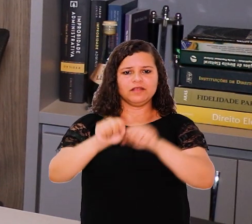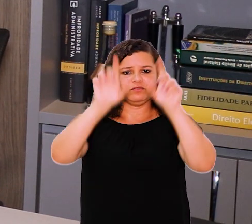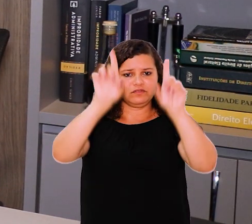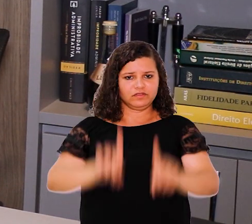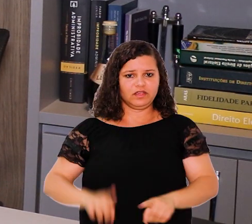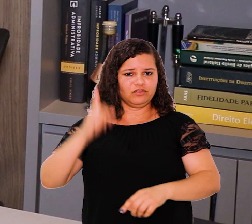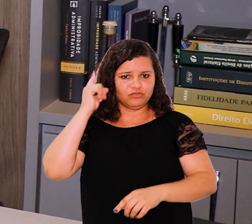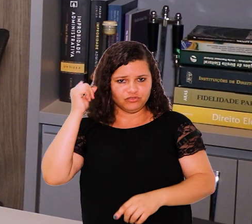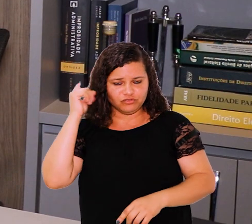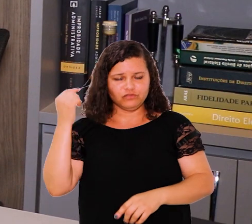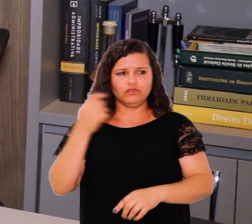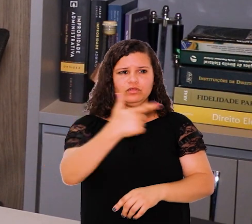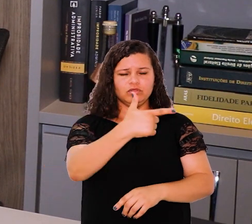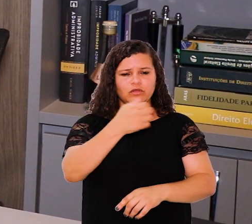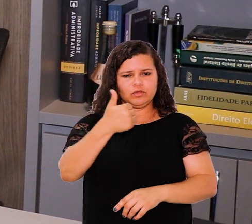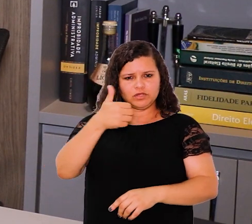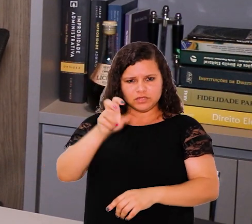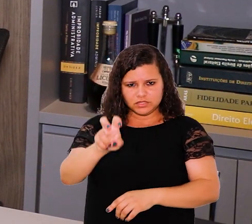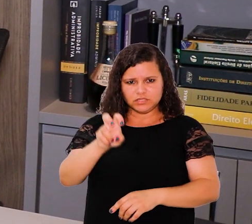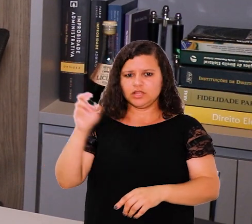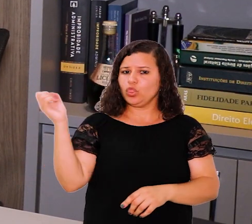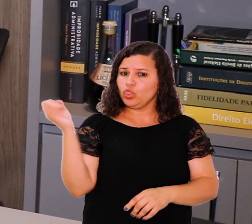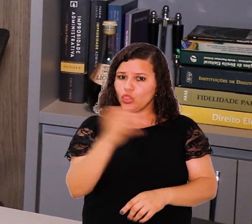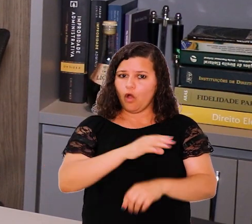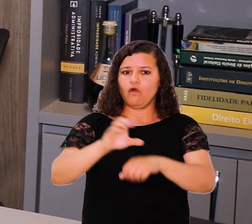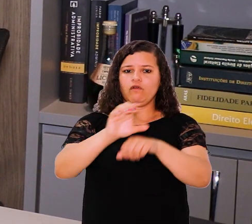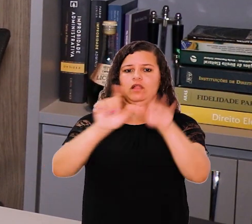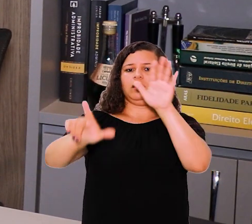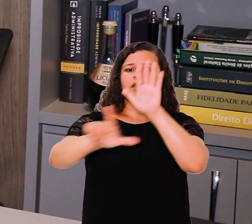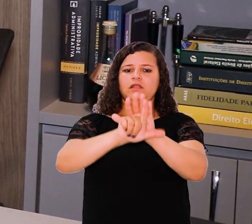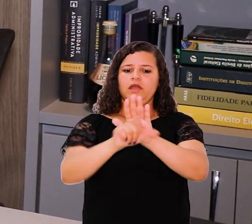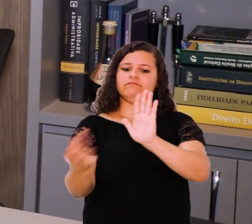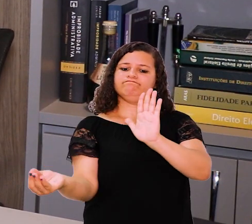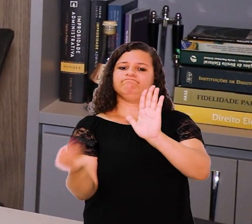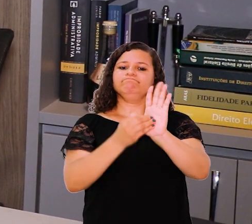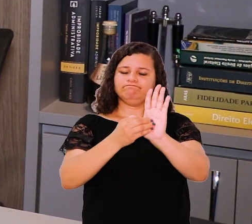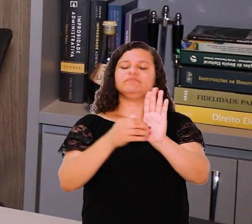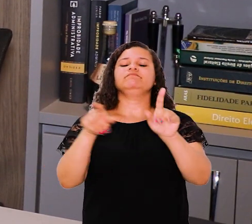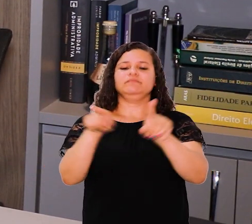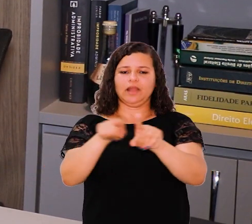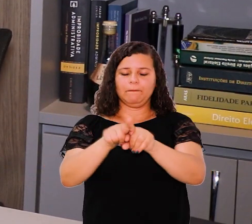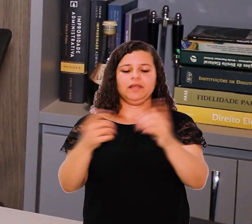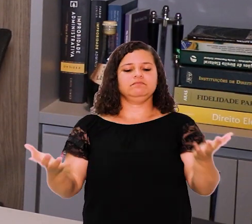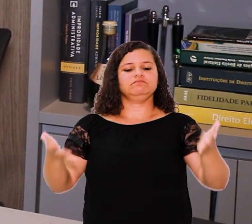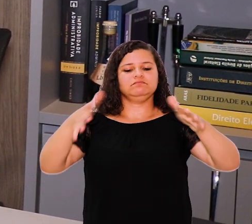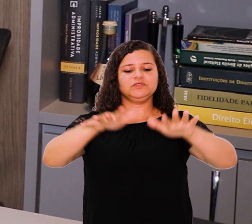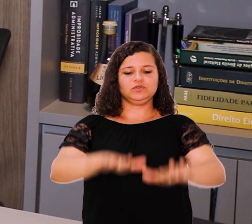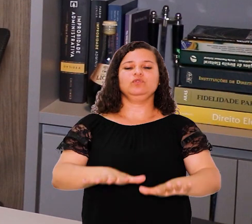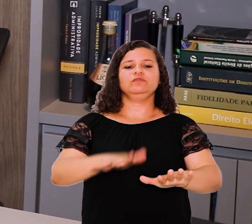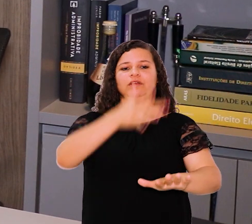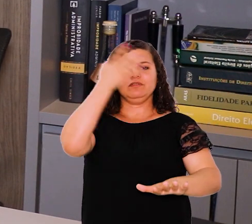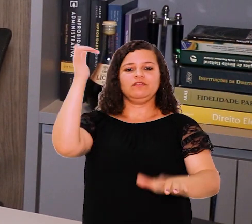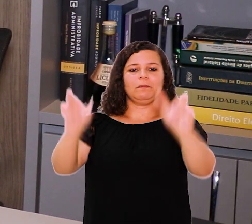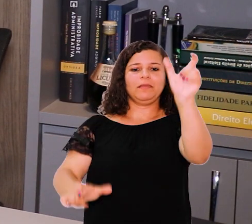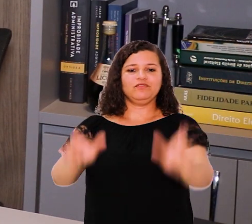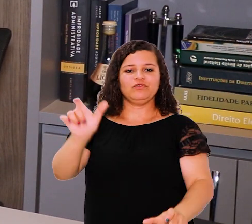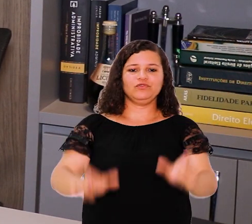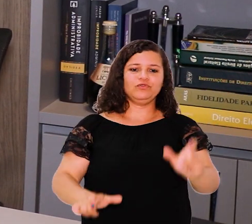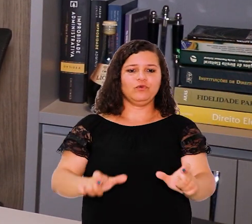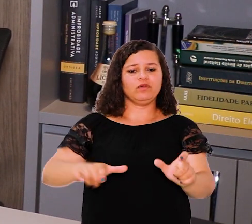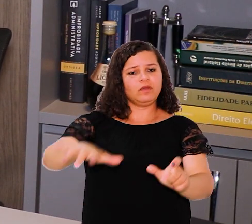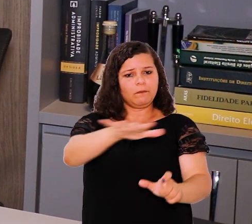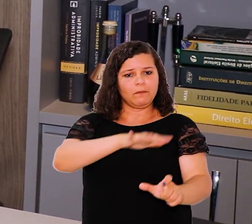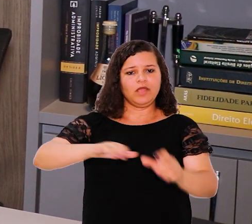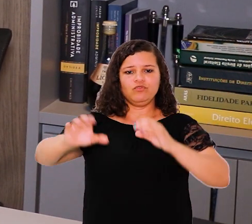deficientes auditivos. E em 2015, houve uma nova legislação que também visou a inclusão dessas